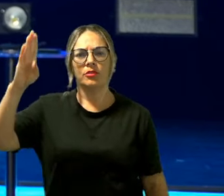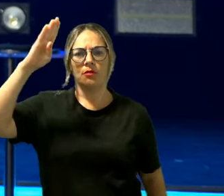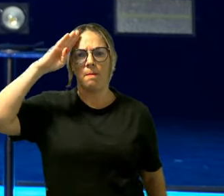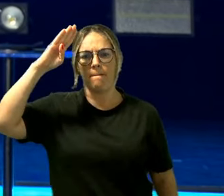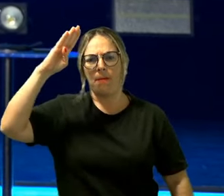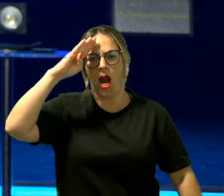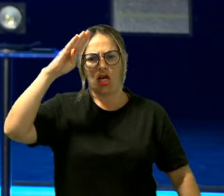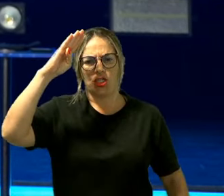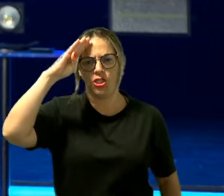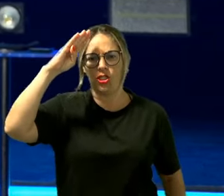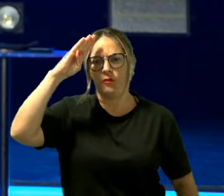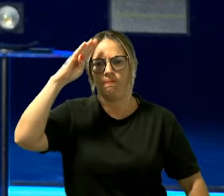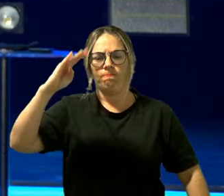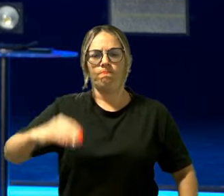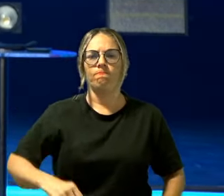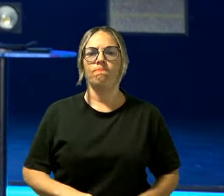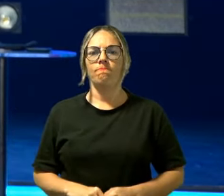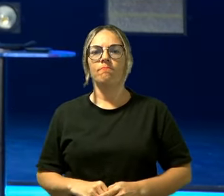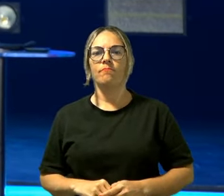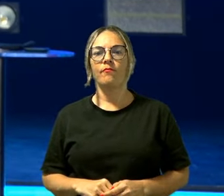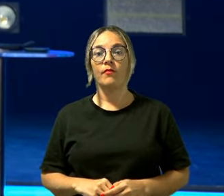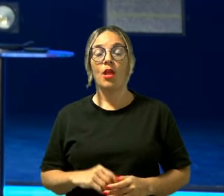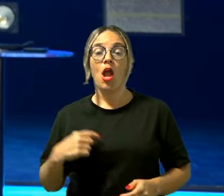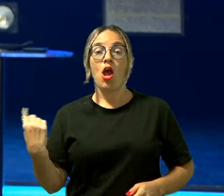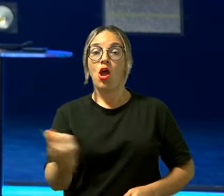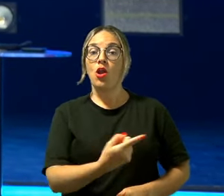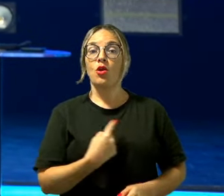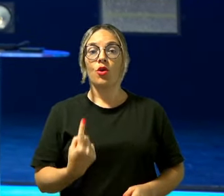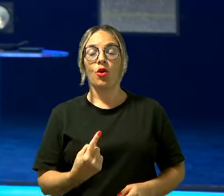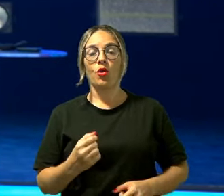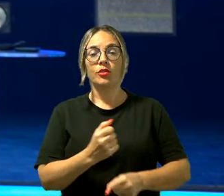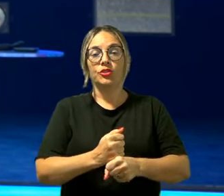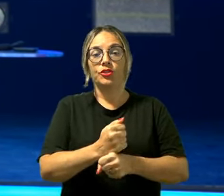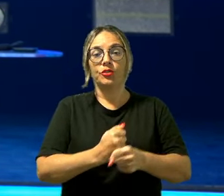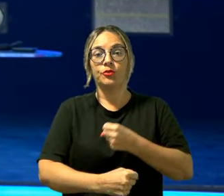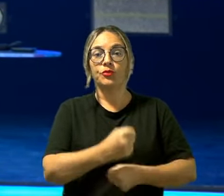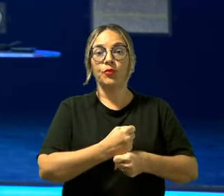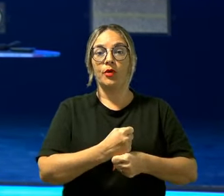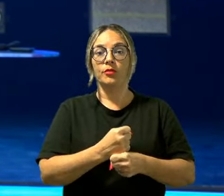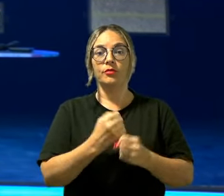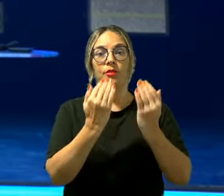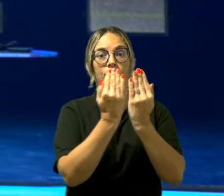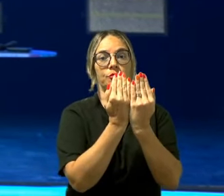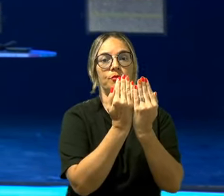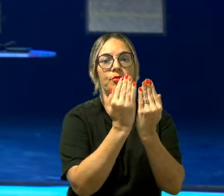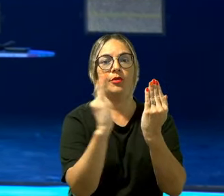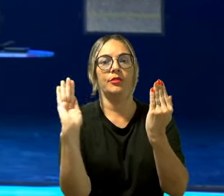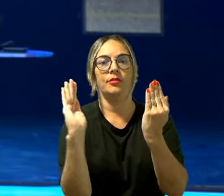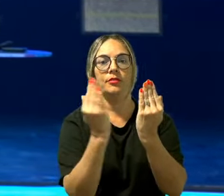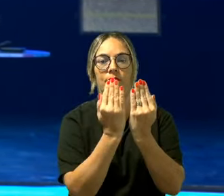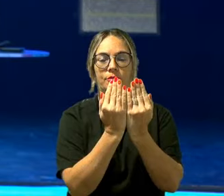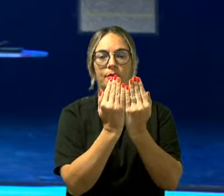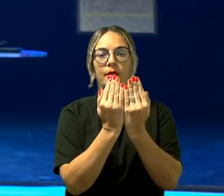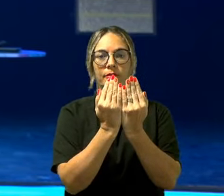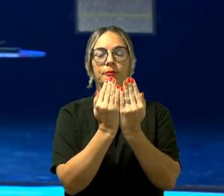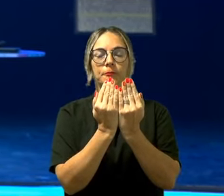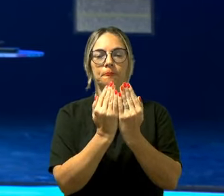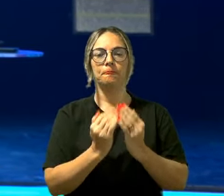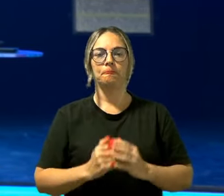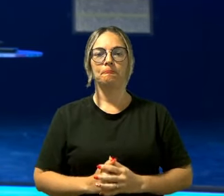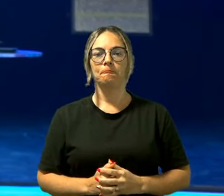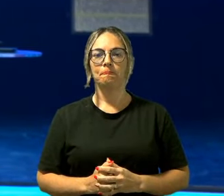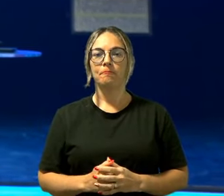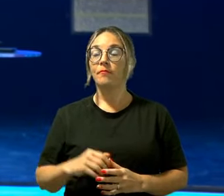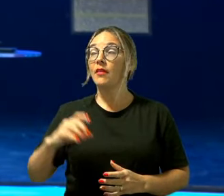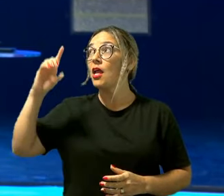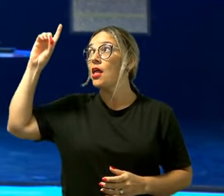das portas abertas, sim? Terceira coisa que eu aprendo com Moisés é que algumas portas Deus tem